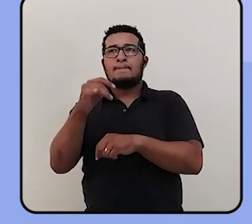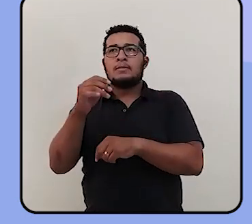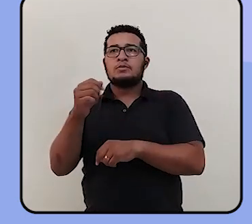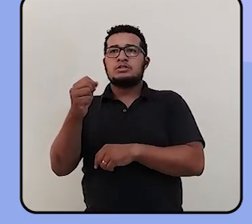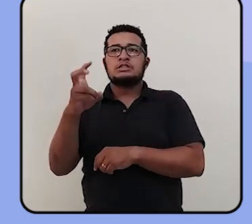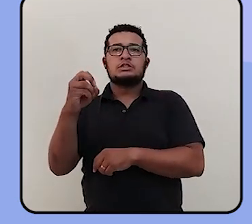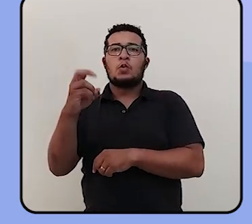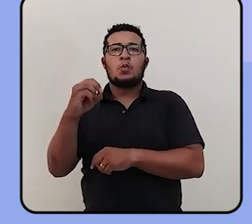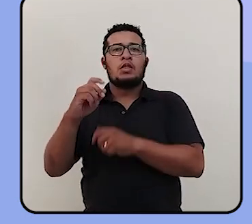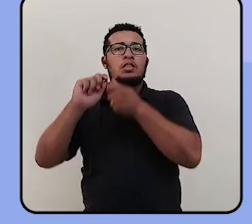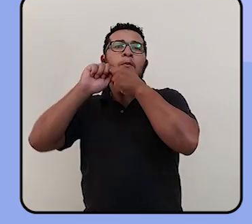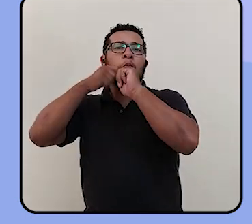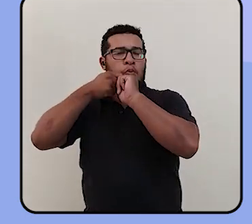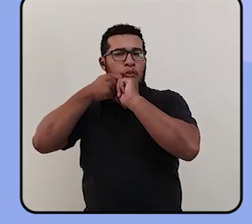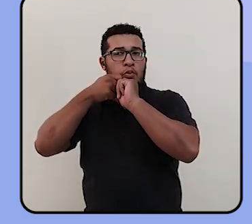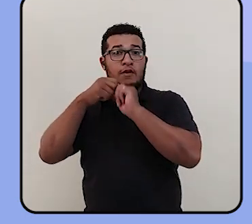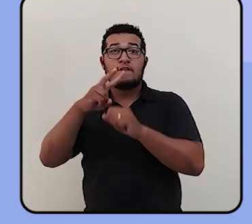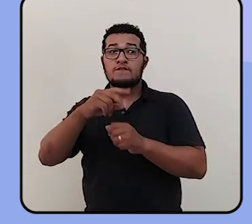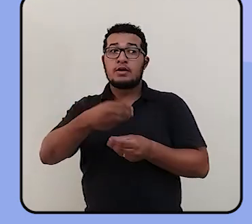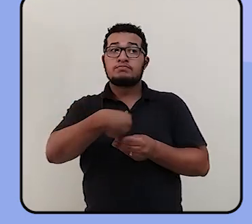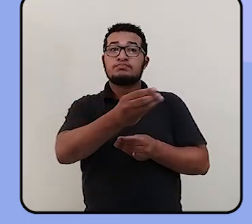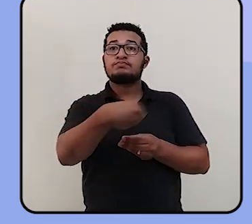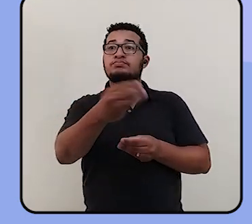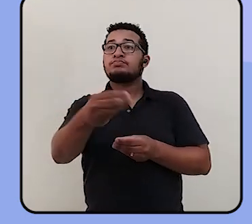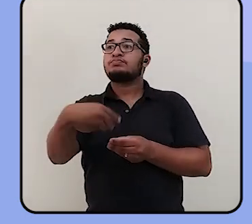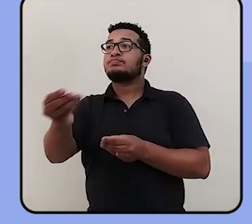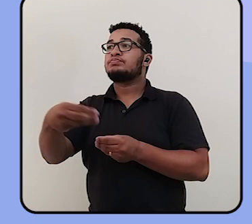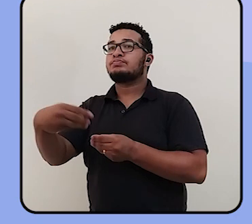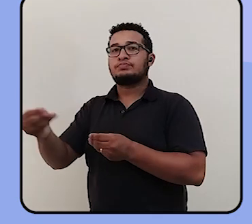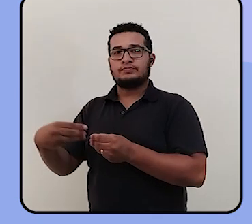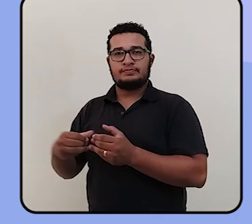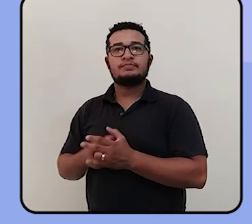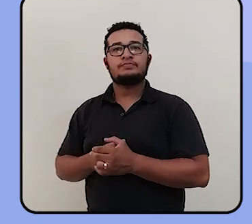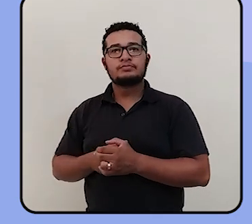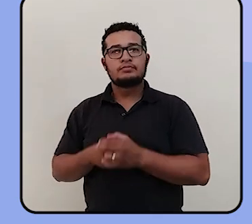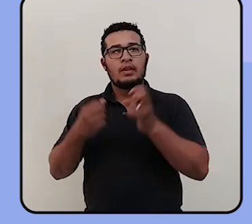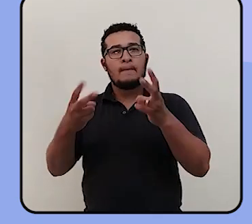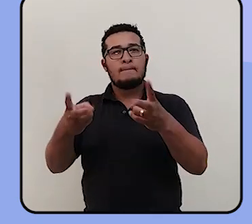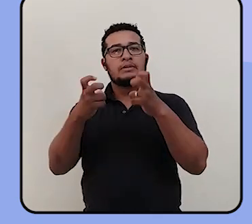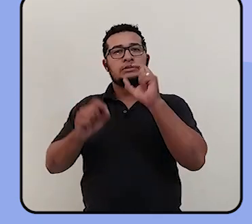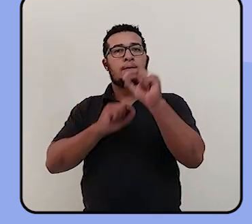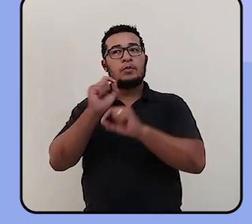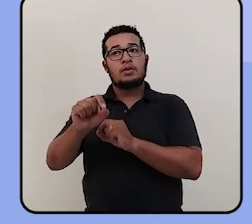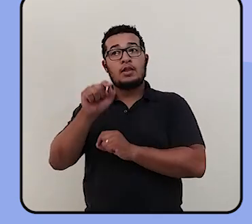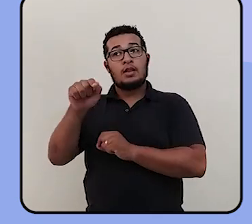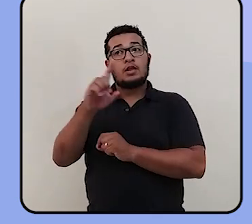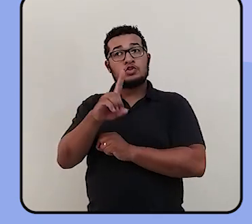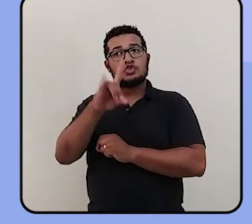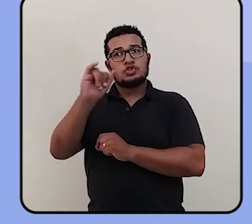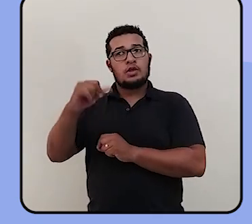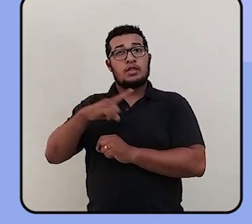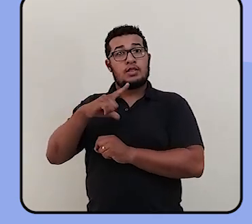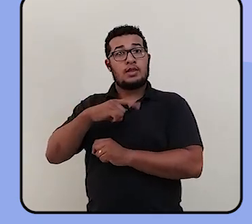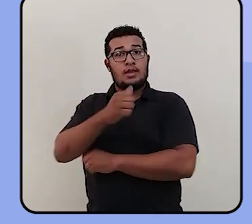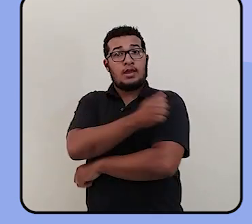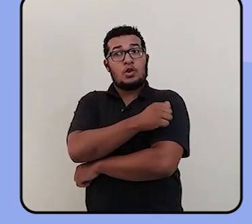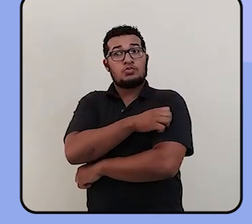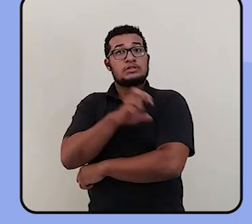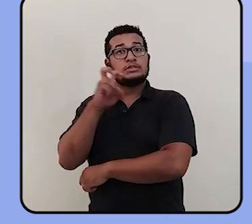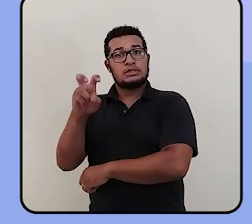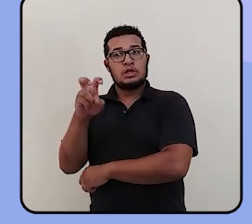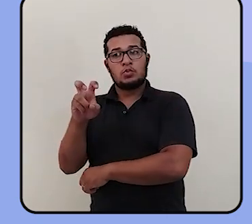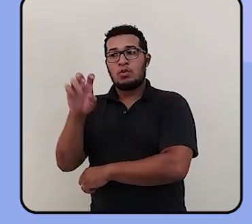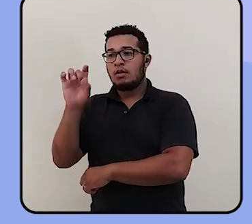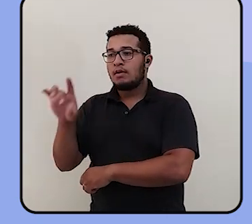pacote com 50 bombons. E ele vai distribuir para os seus alunos. Observe que, se naquele dia comparecerem 5